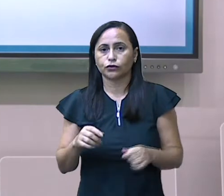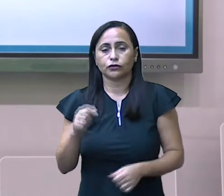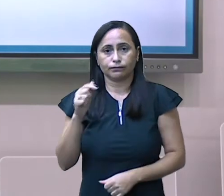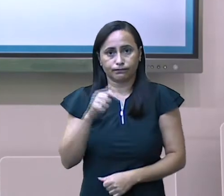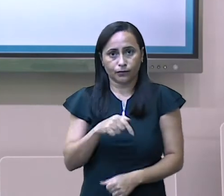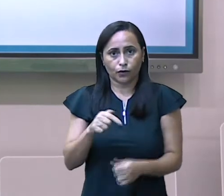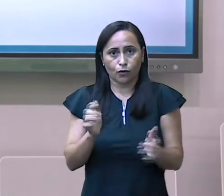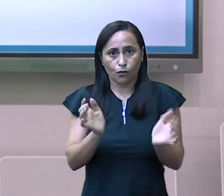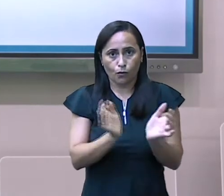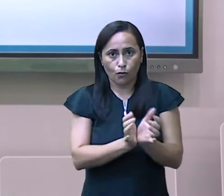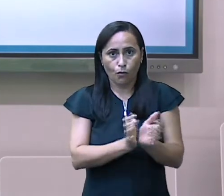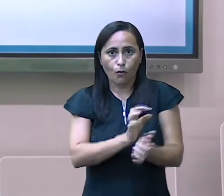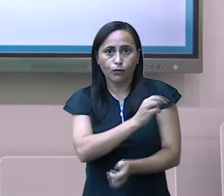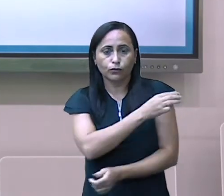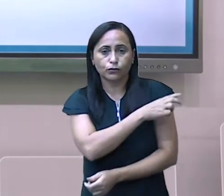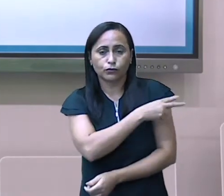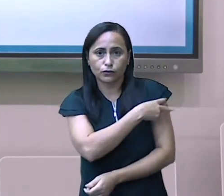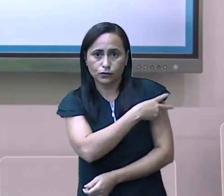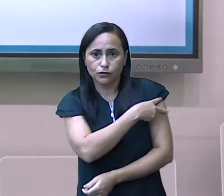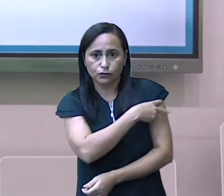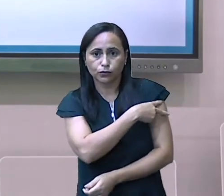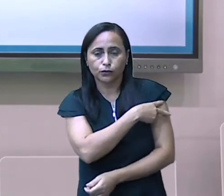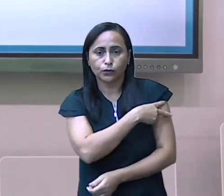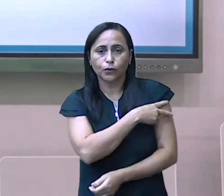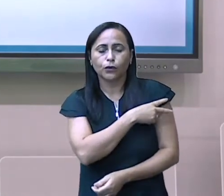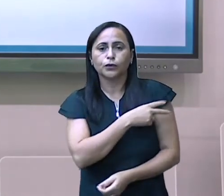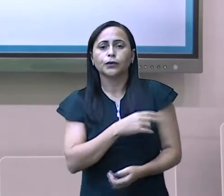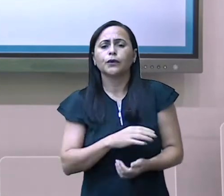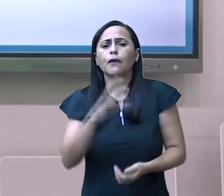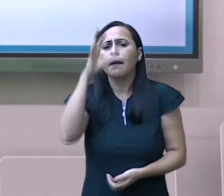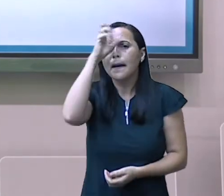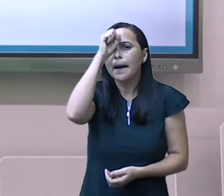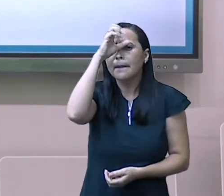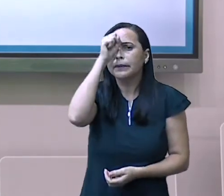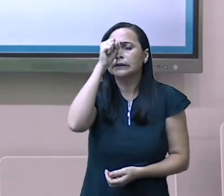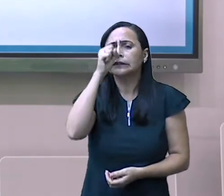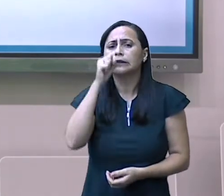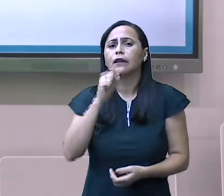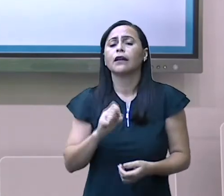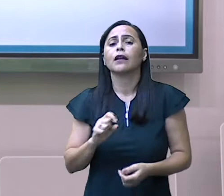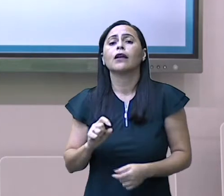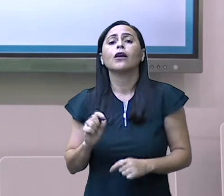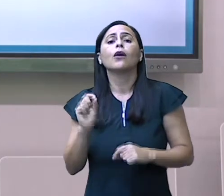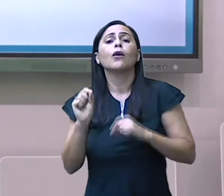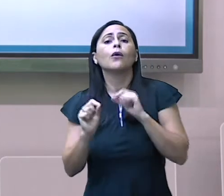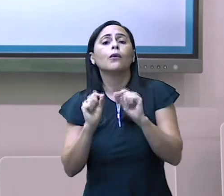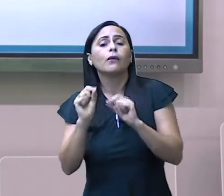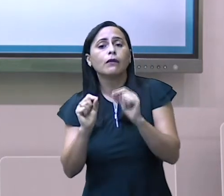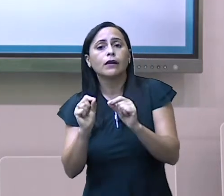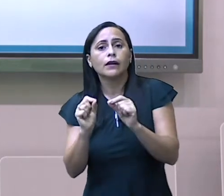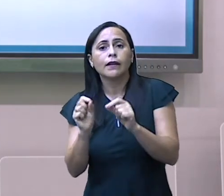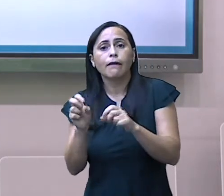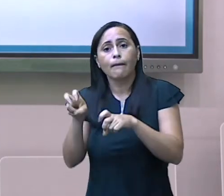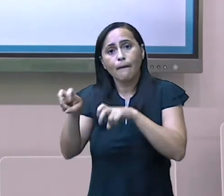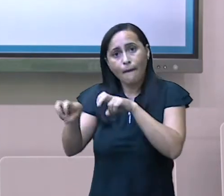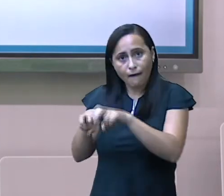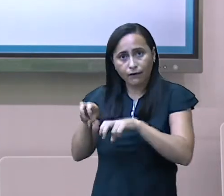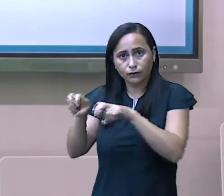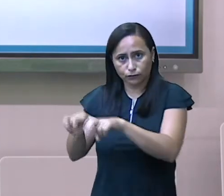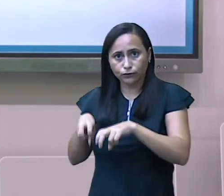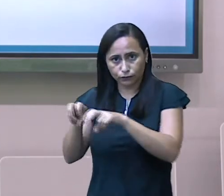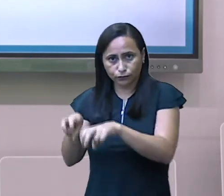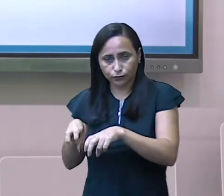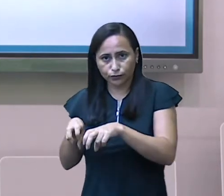nós vamos falar mais sobre o solo do cultivo, da parte da agricultura, para